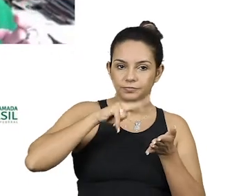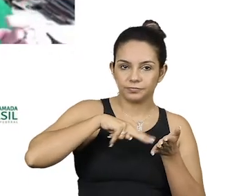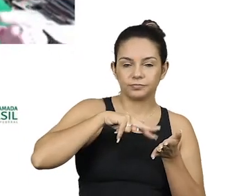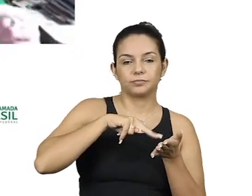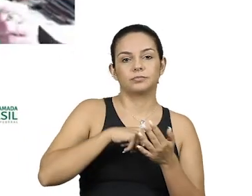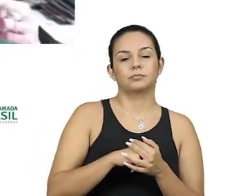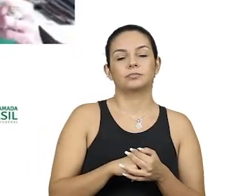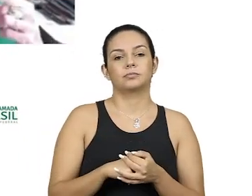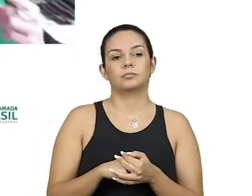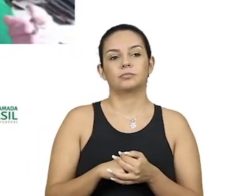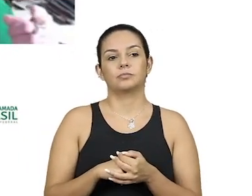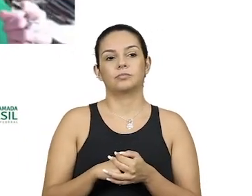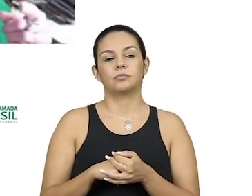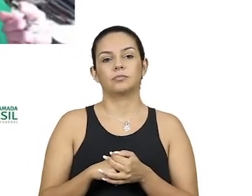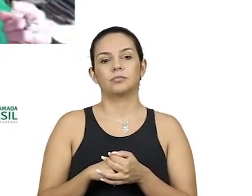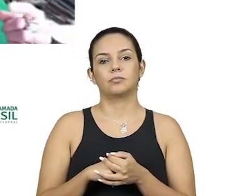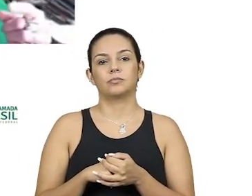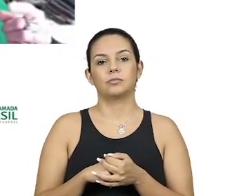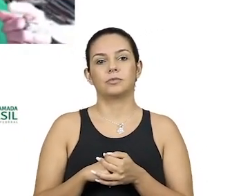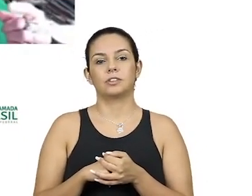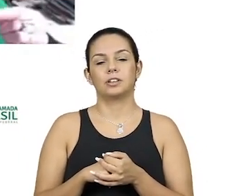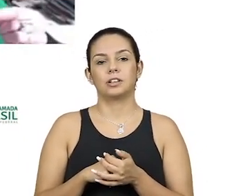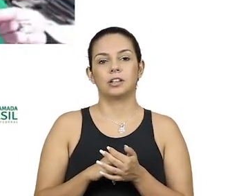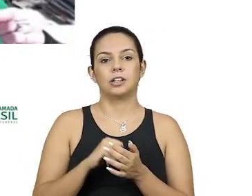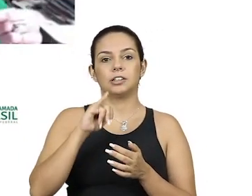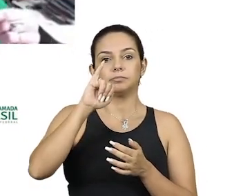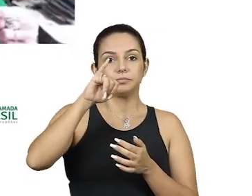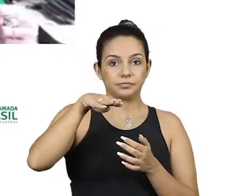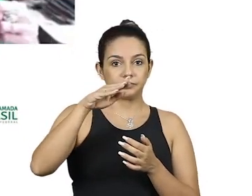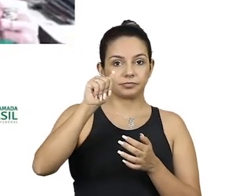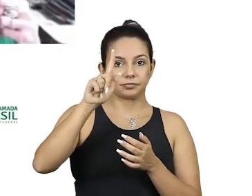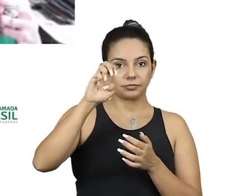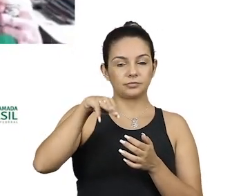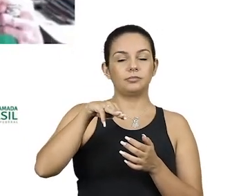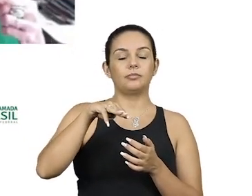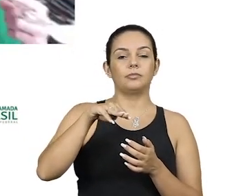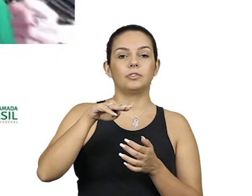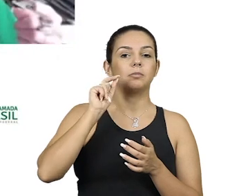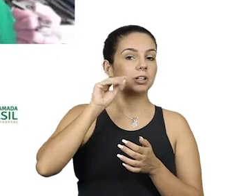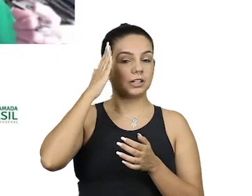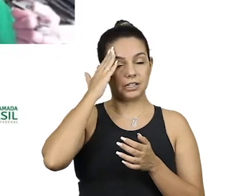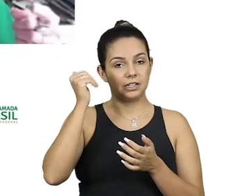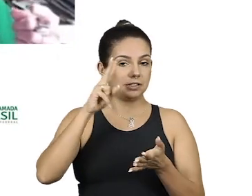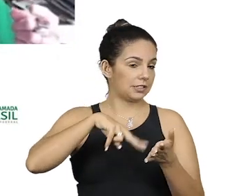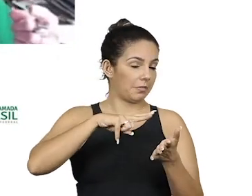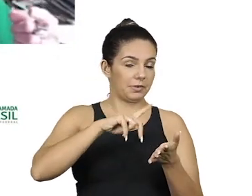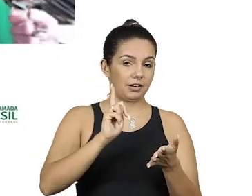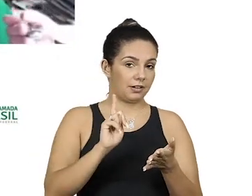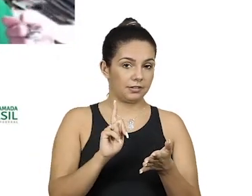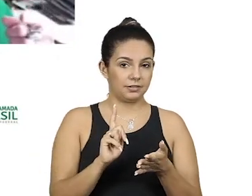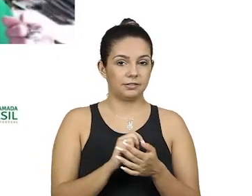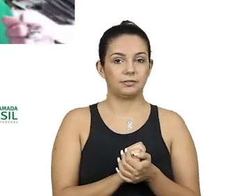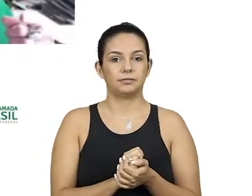leitura da imagem. E quem não sabe ler, não sabe